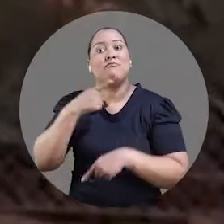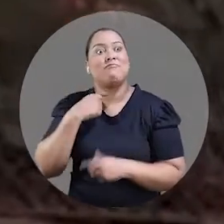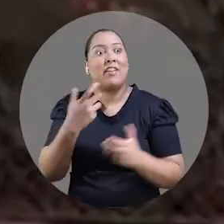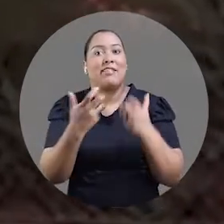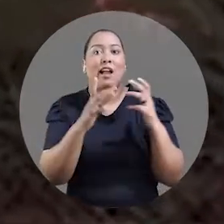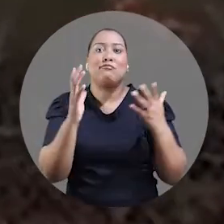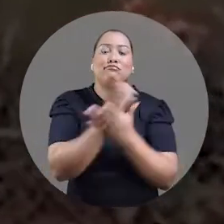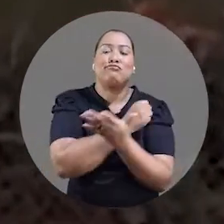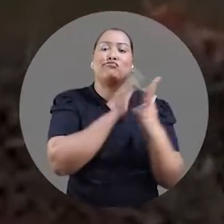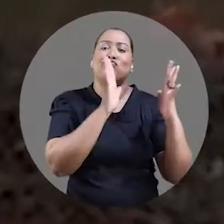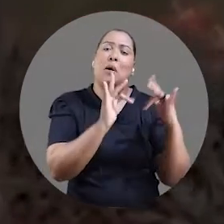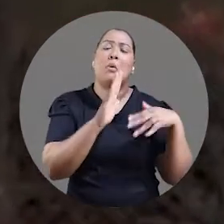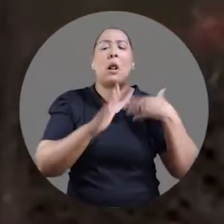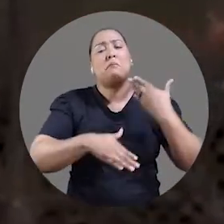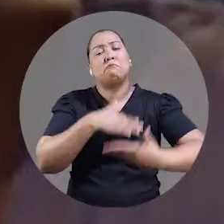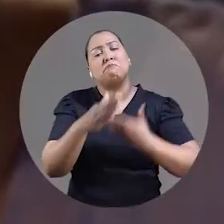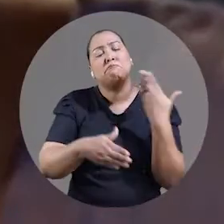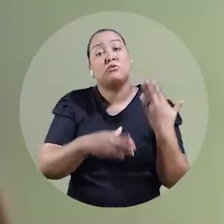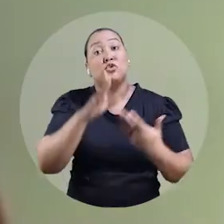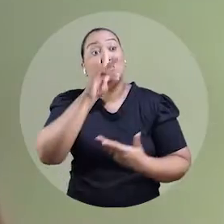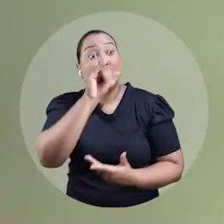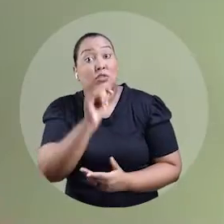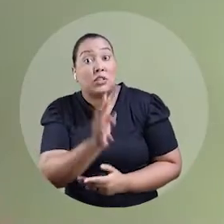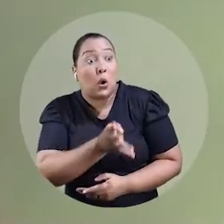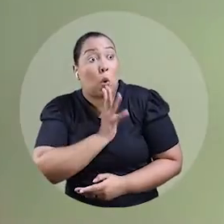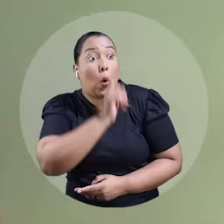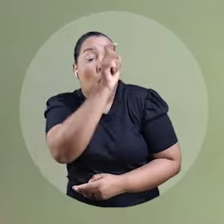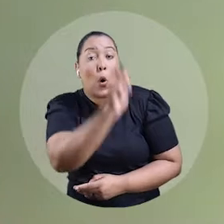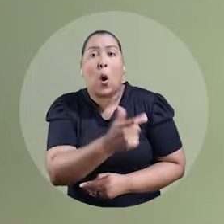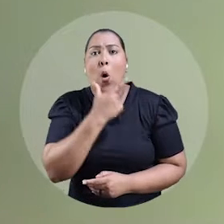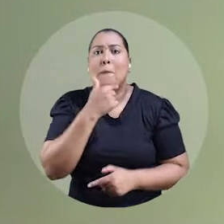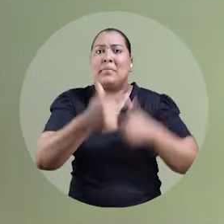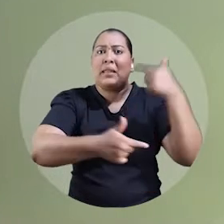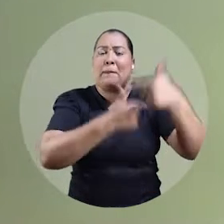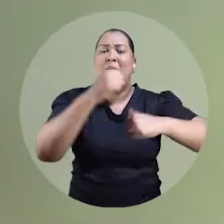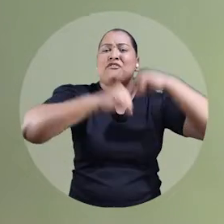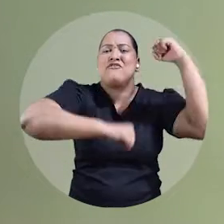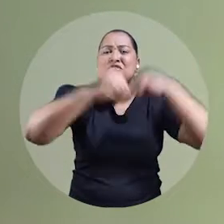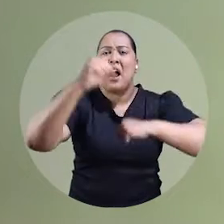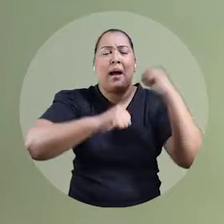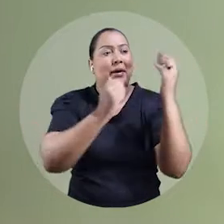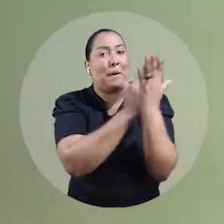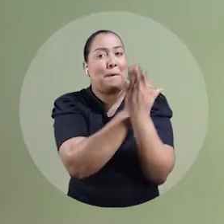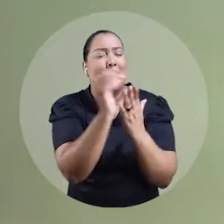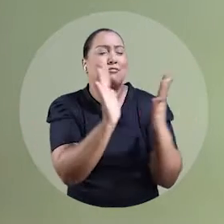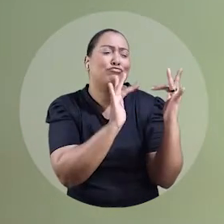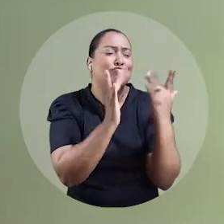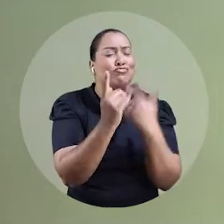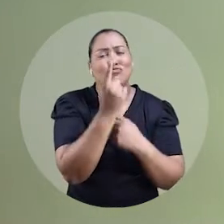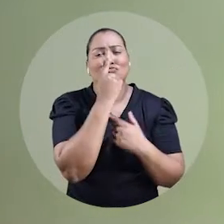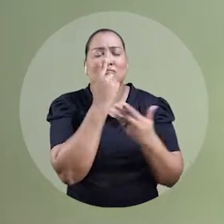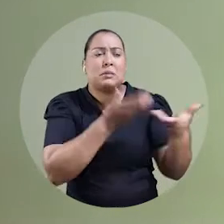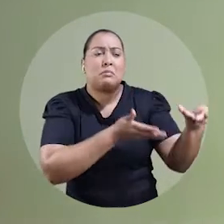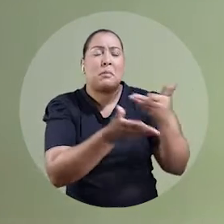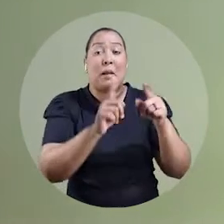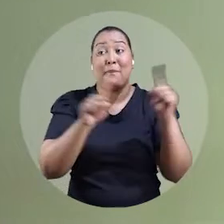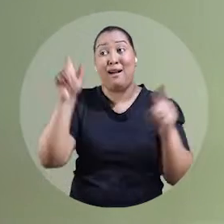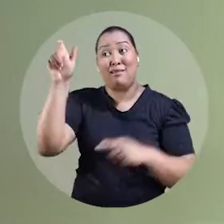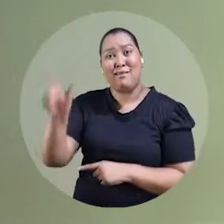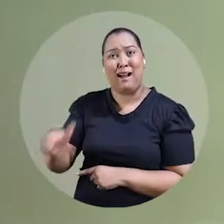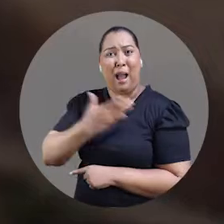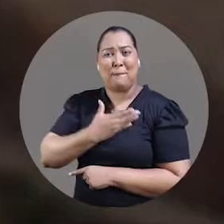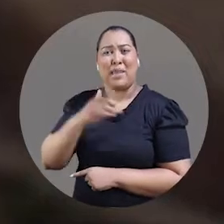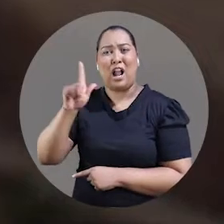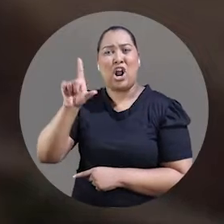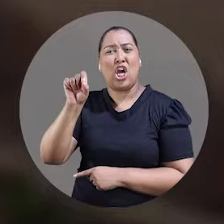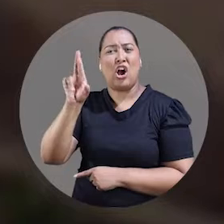um namorado. Um dia, ela conhece Olímpico, um operário metalúrgico com quem inicia namoro. Só que Glória,